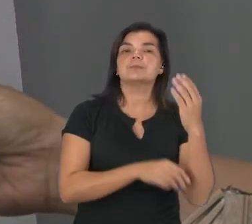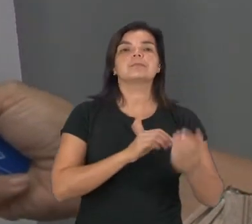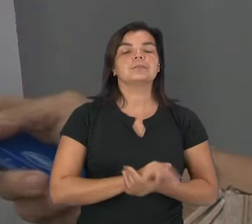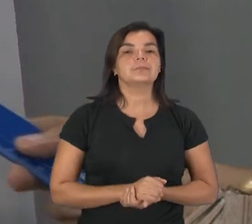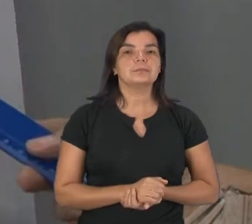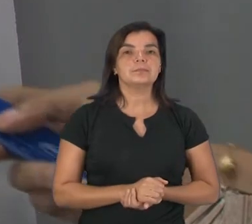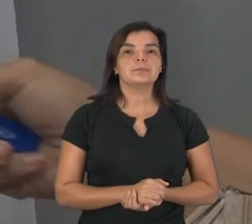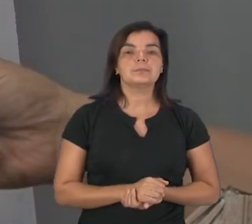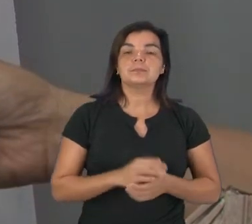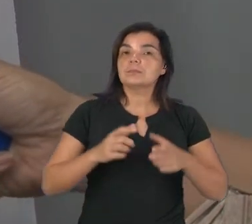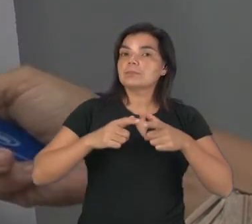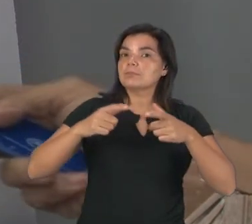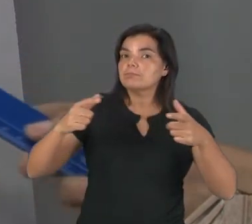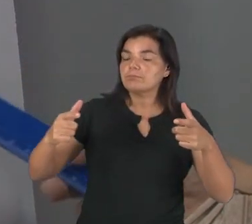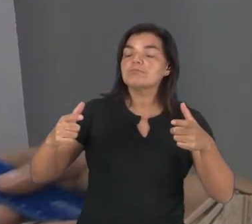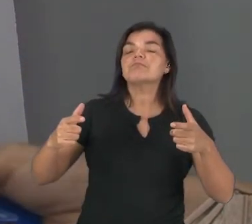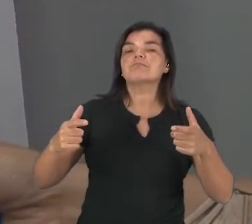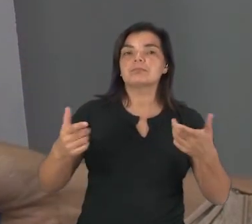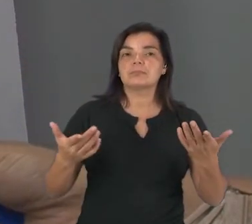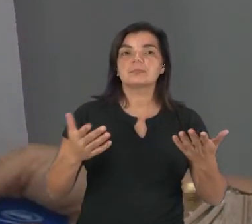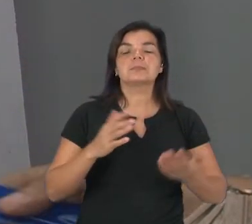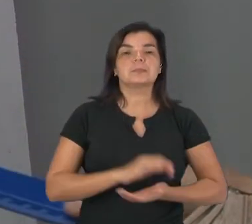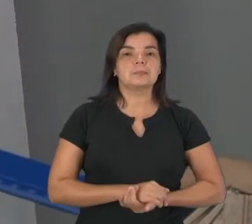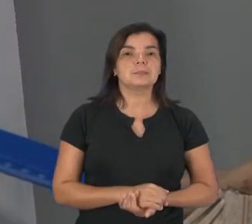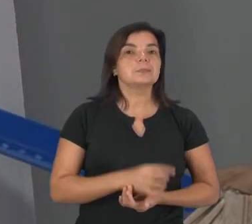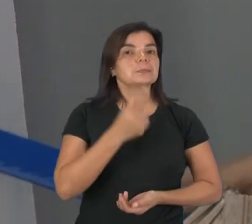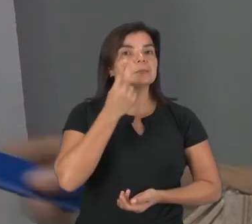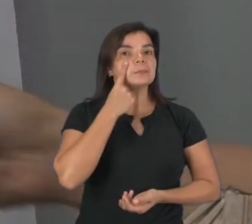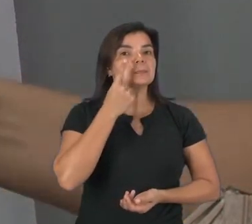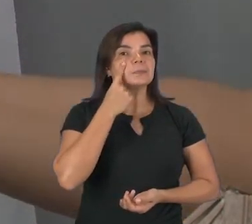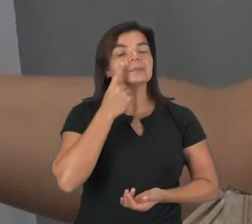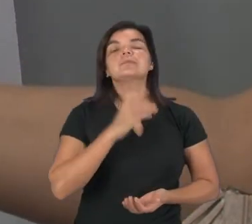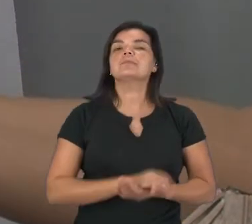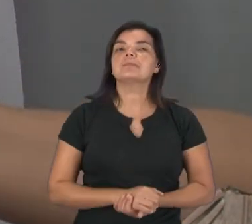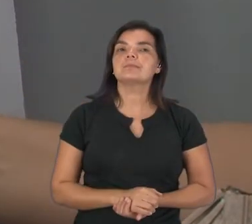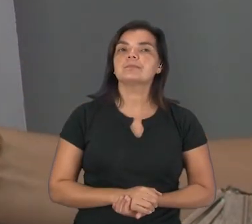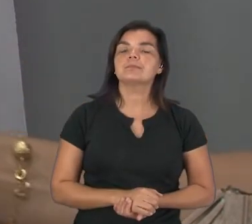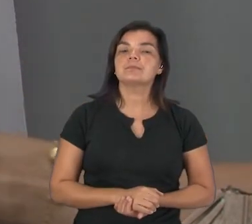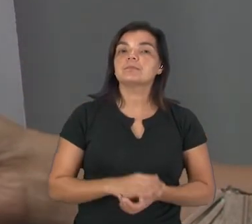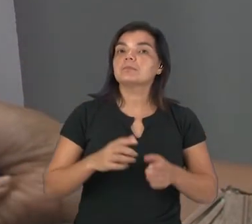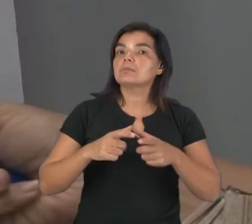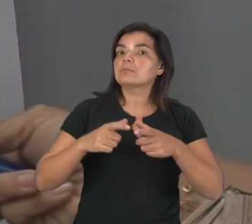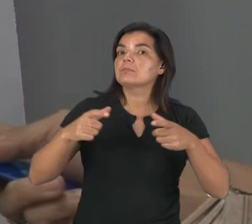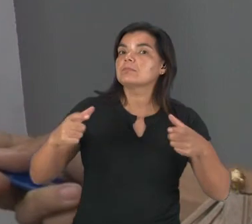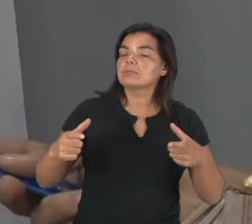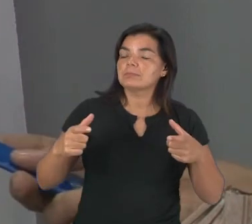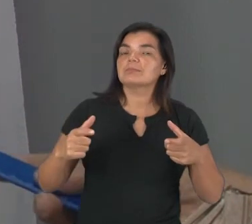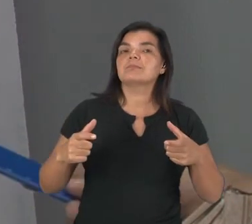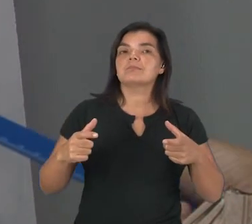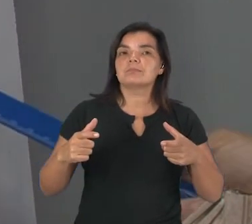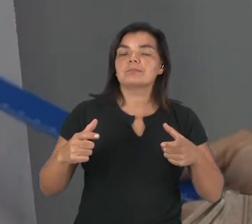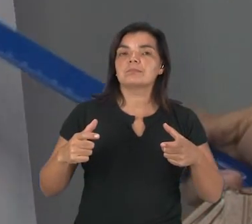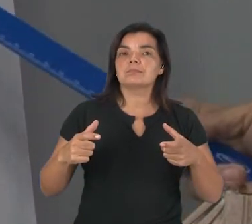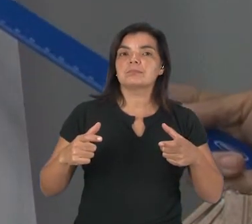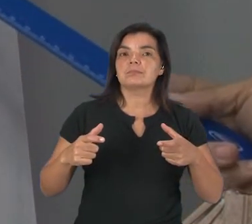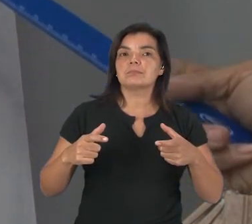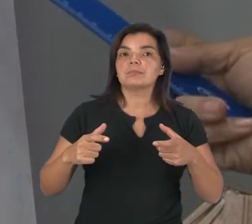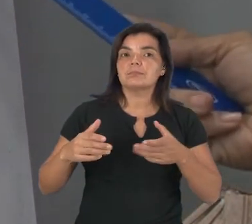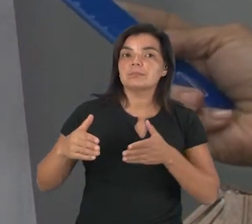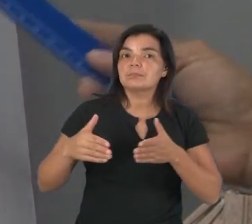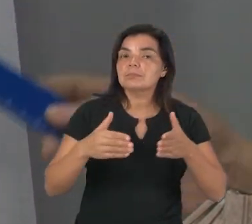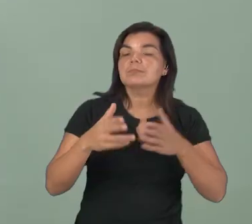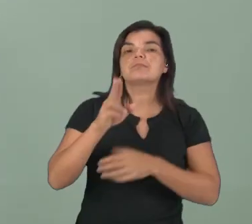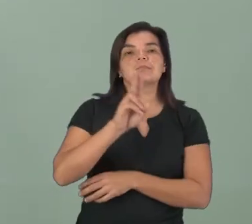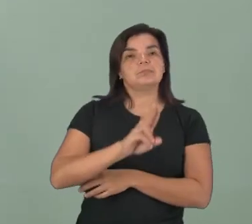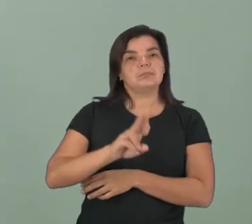na floresta enorme, um bosque enorme, olha aí, ó. E olha o tamanho do percurso que